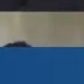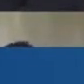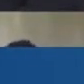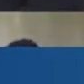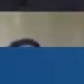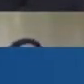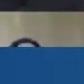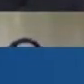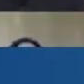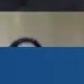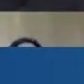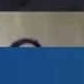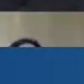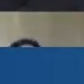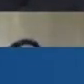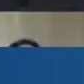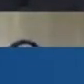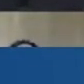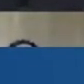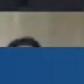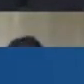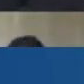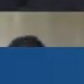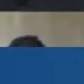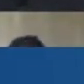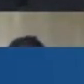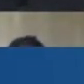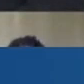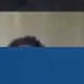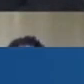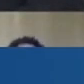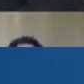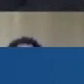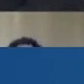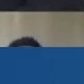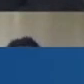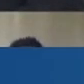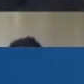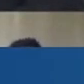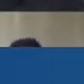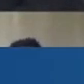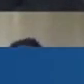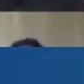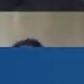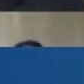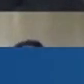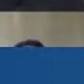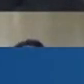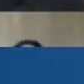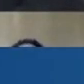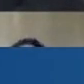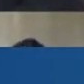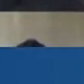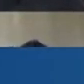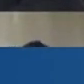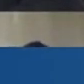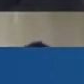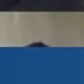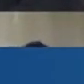a conclusão, o fechamento de uma fase da investigação, com a